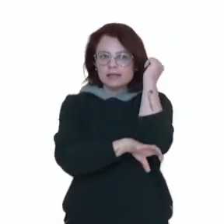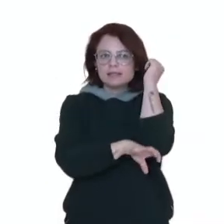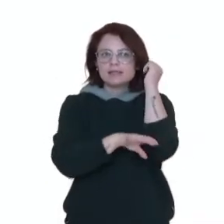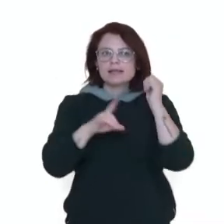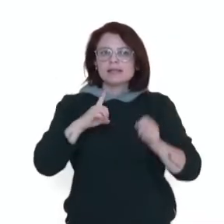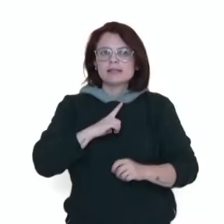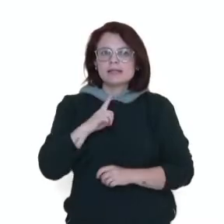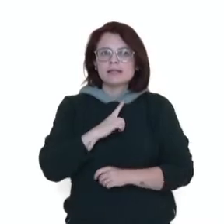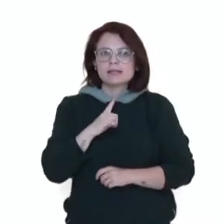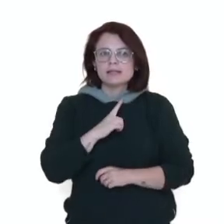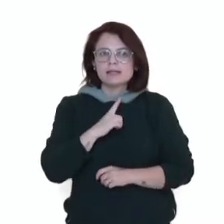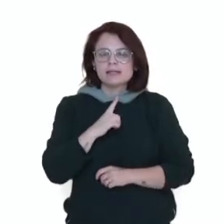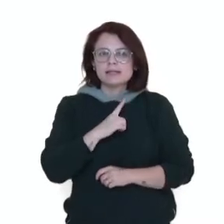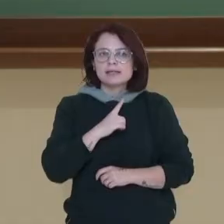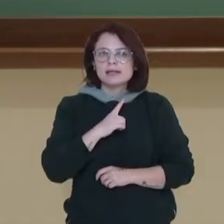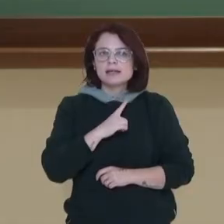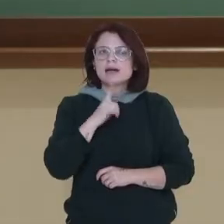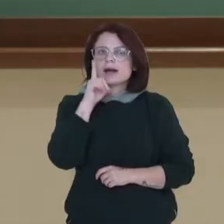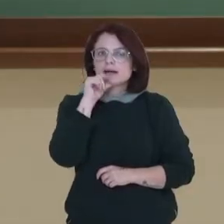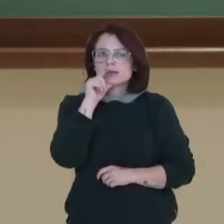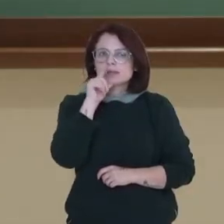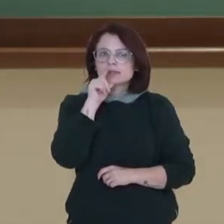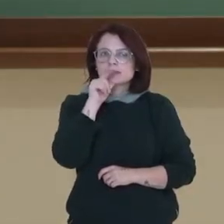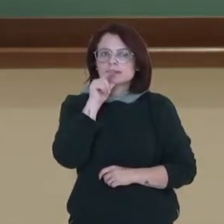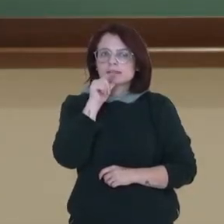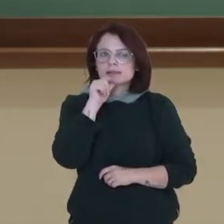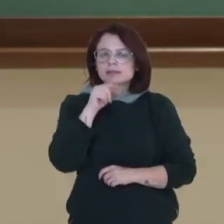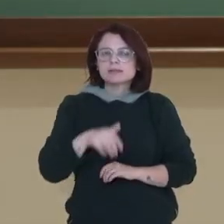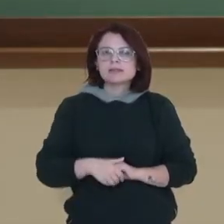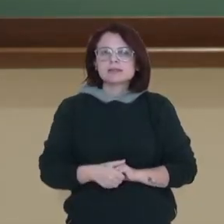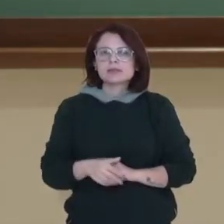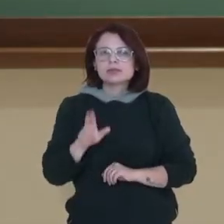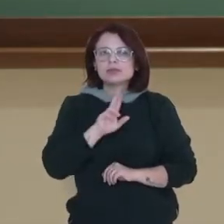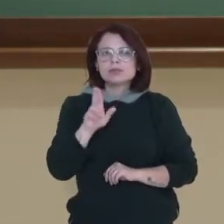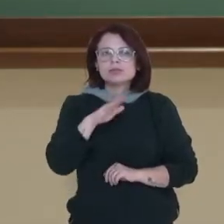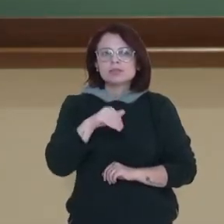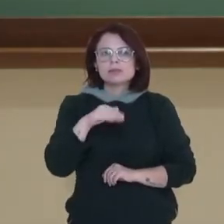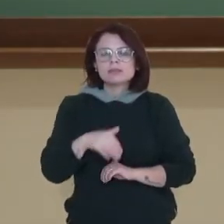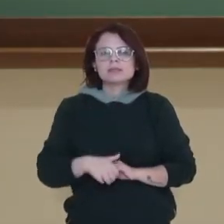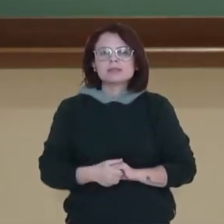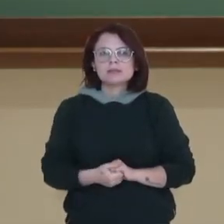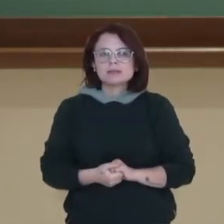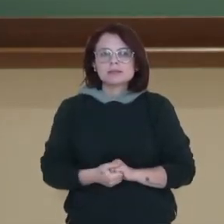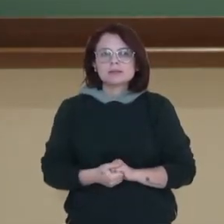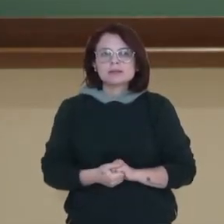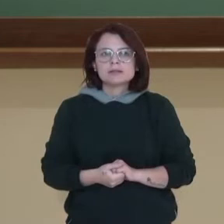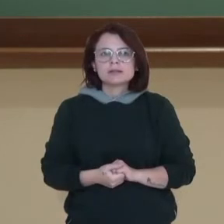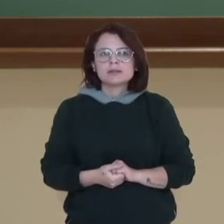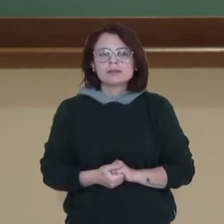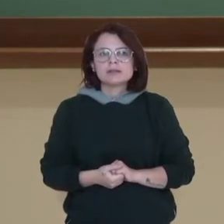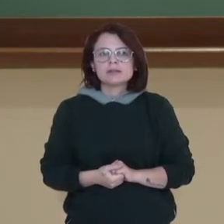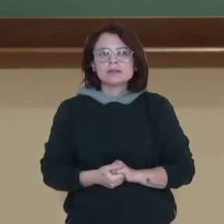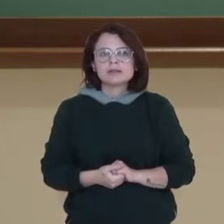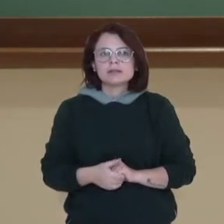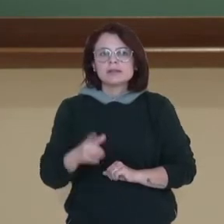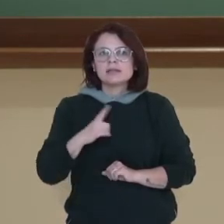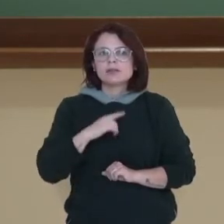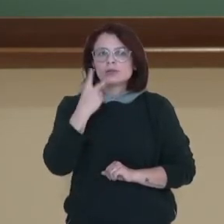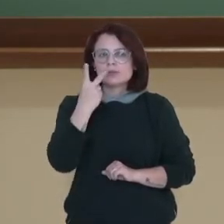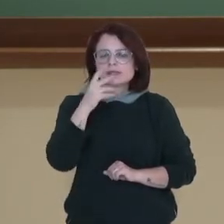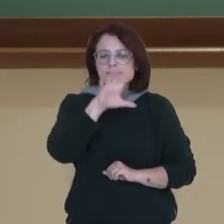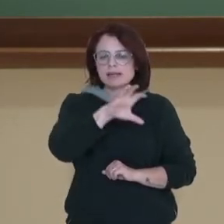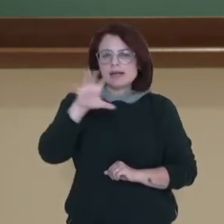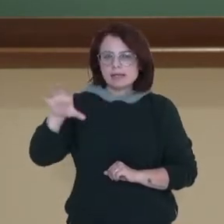ali a água e os sais minerais sendo levados pelo xilema, né? Então a gente tem aqui duas áreas, né, que